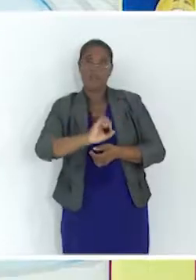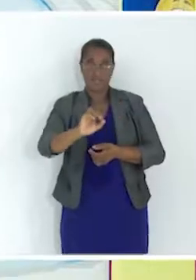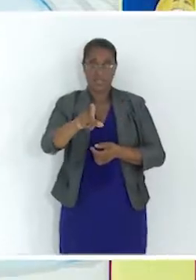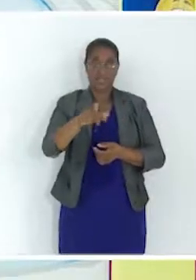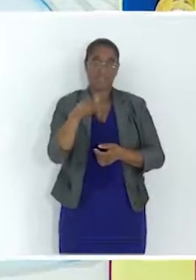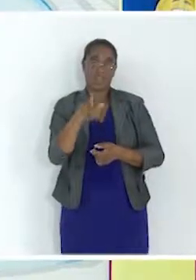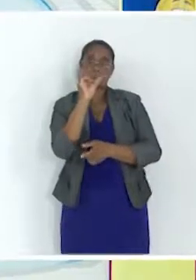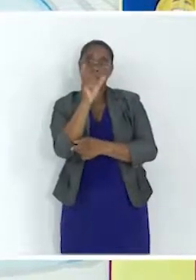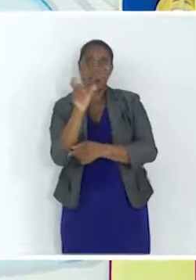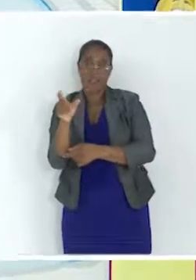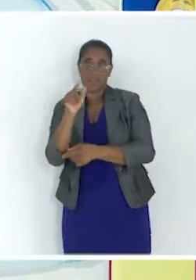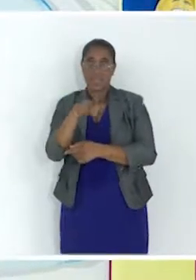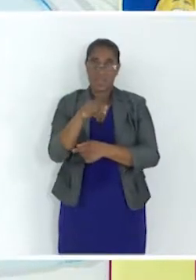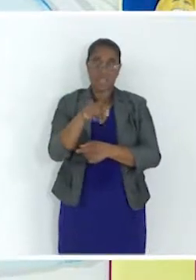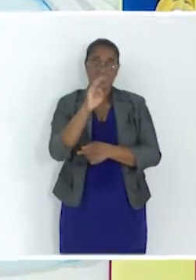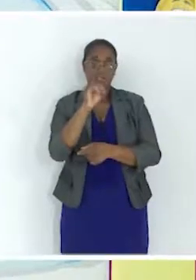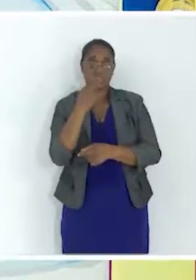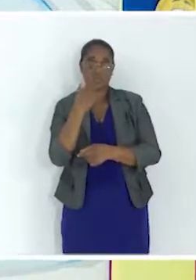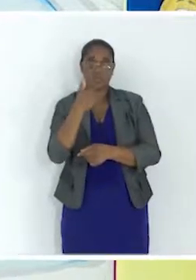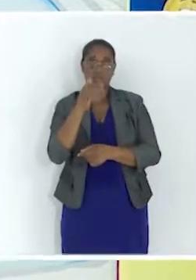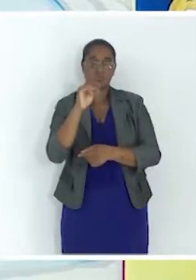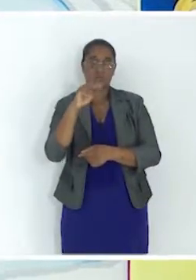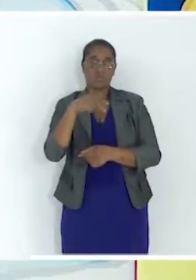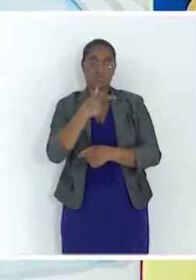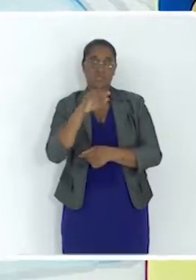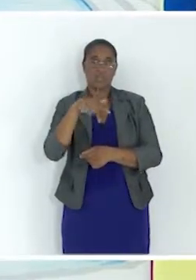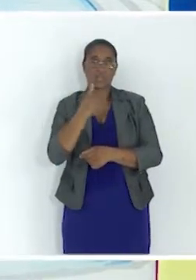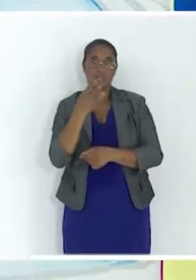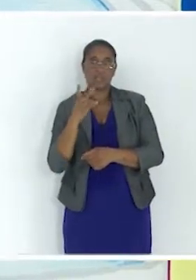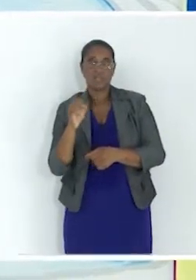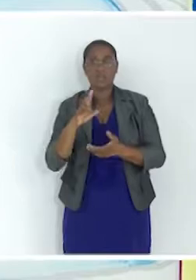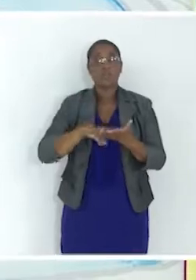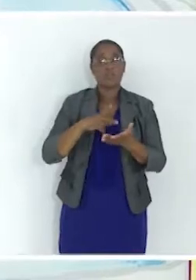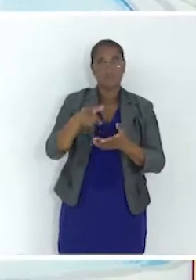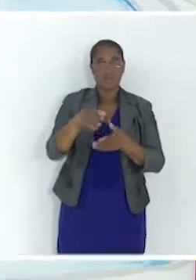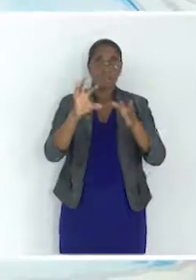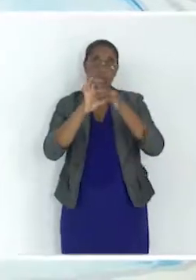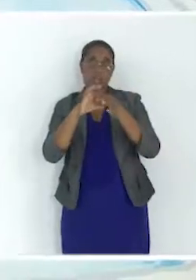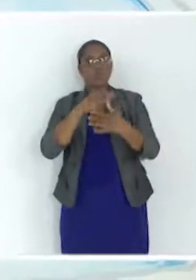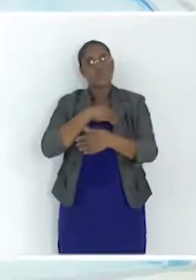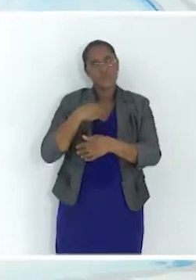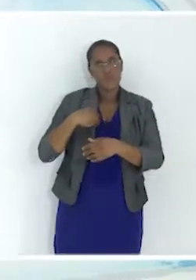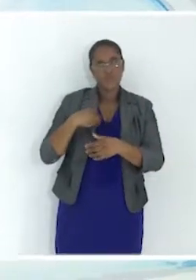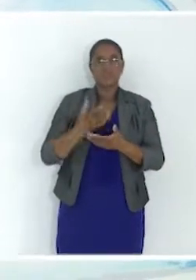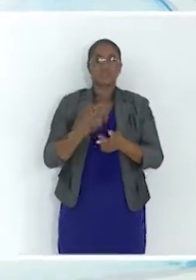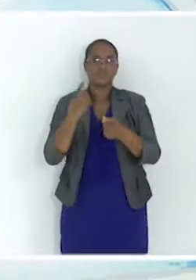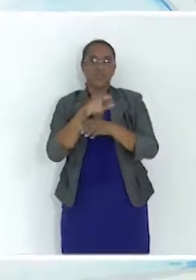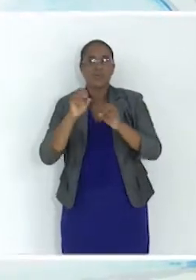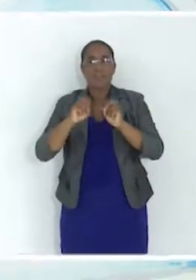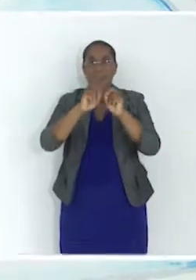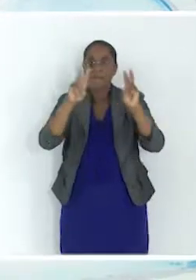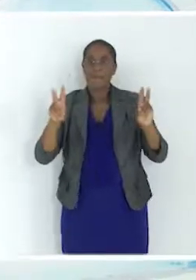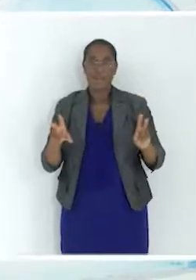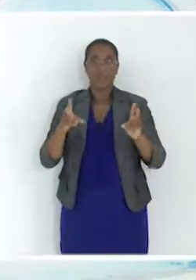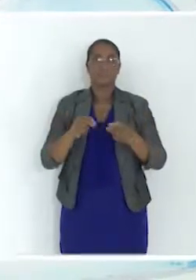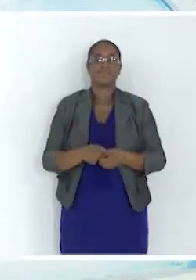concretos, estão relacionados com a saúde, com a limpeza, com coronavírus.